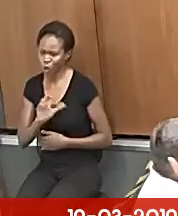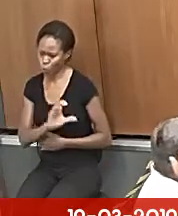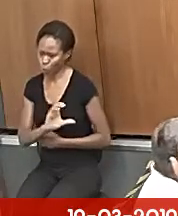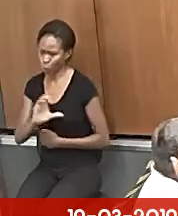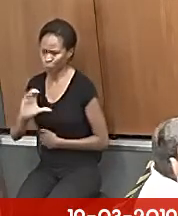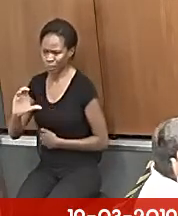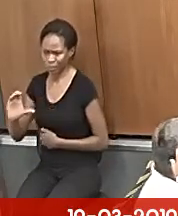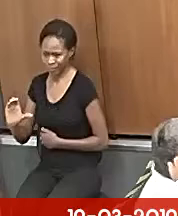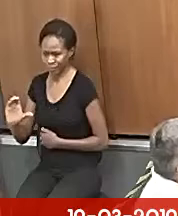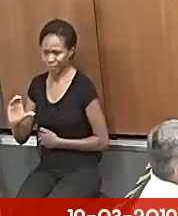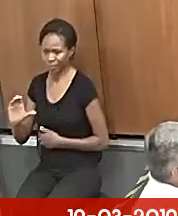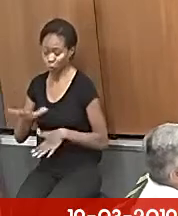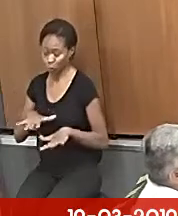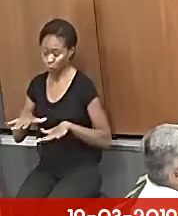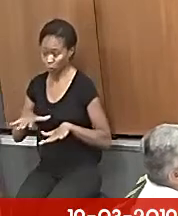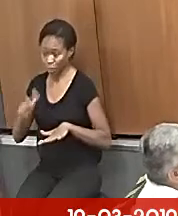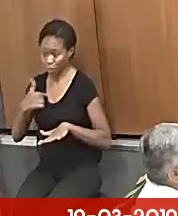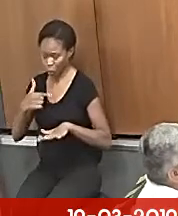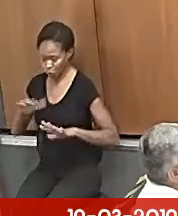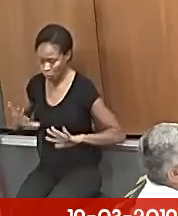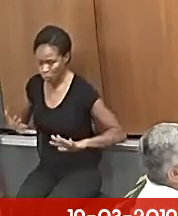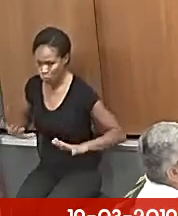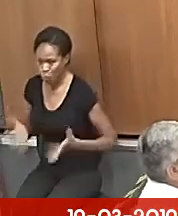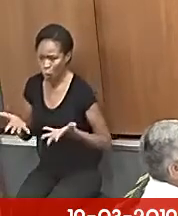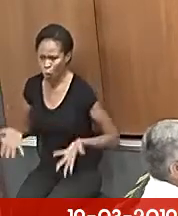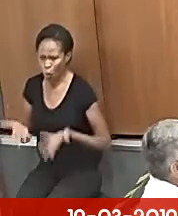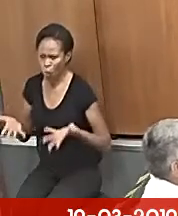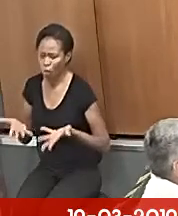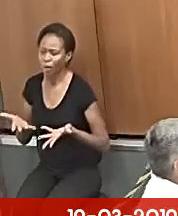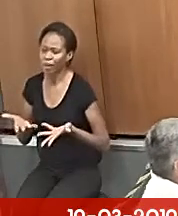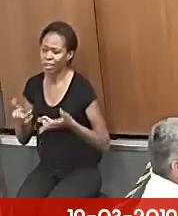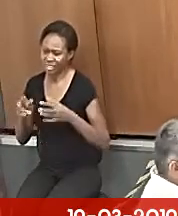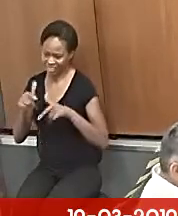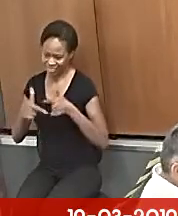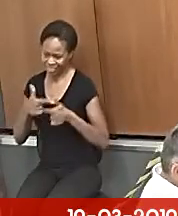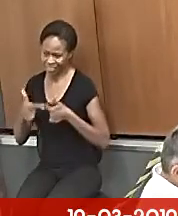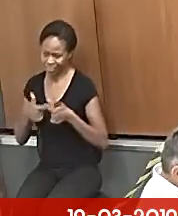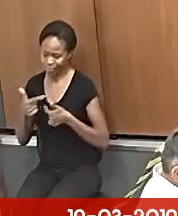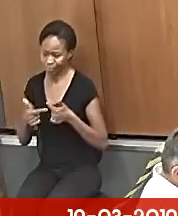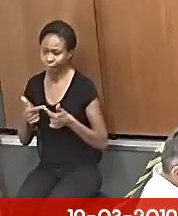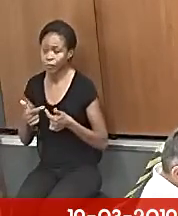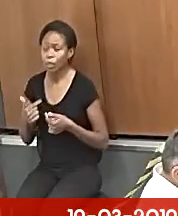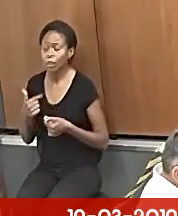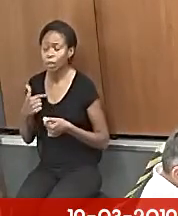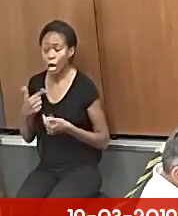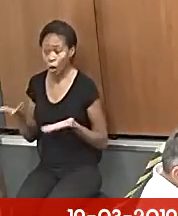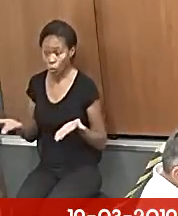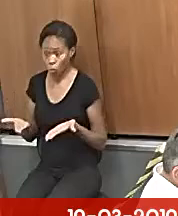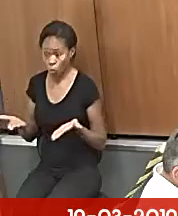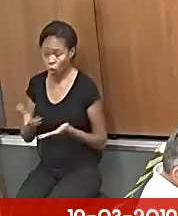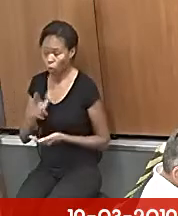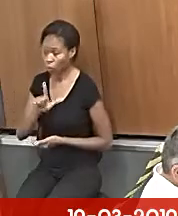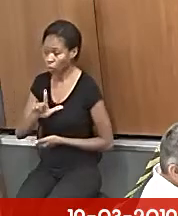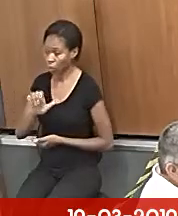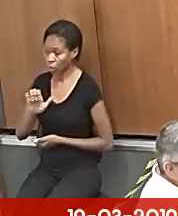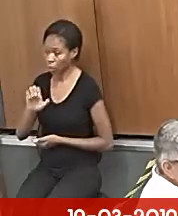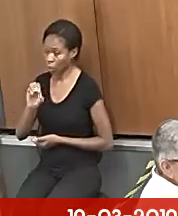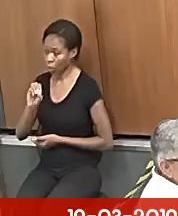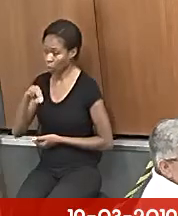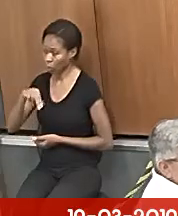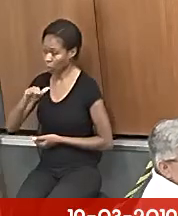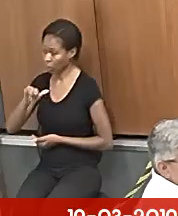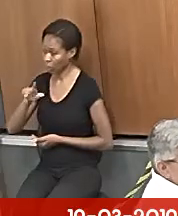causa em belo horizonte eu vou passar a pedido aqui da assessoria é o leonardo também tem um compromisso